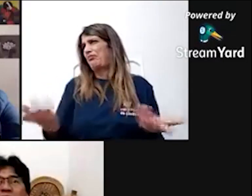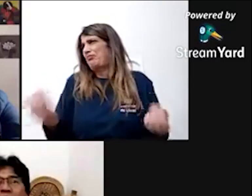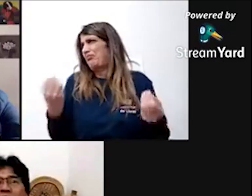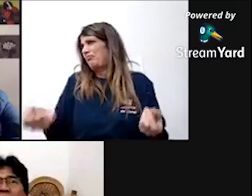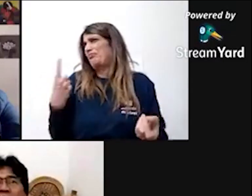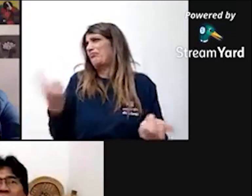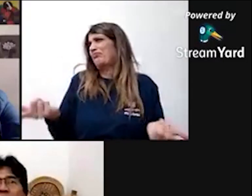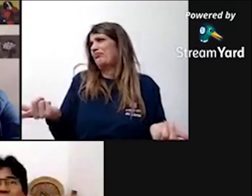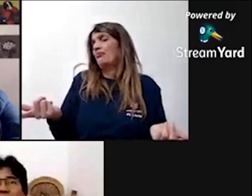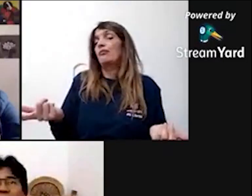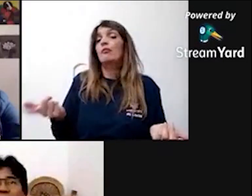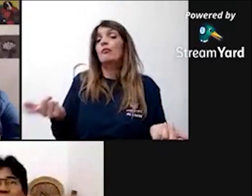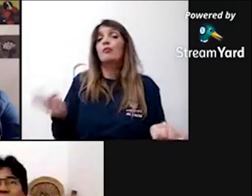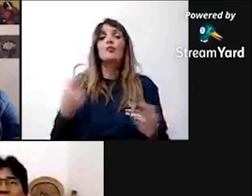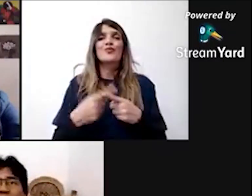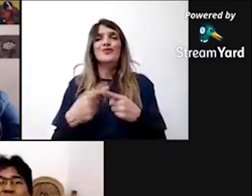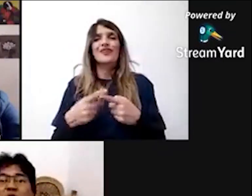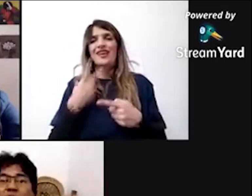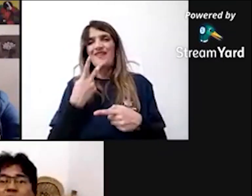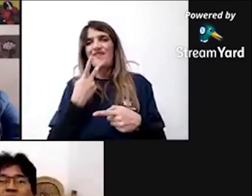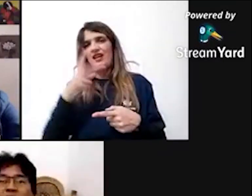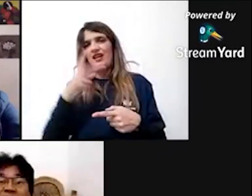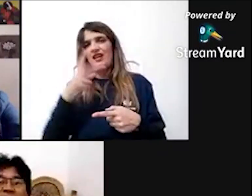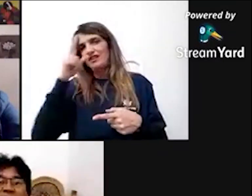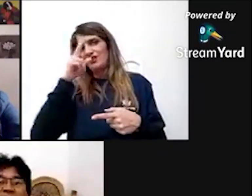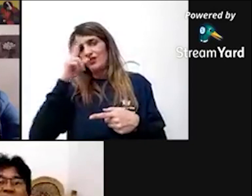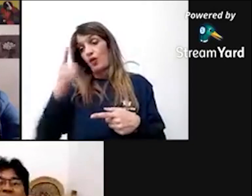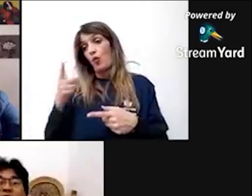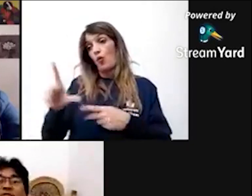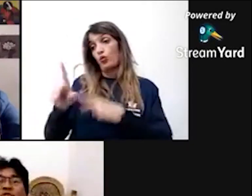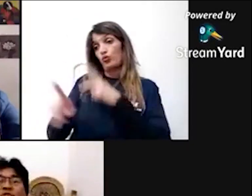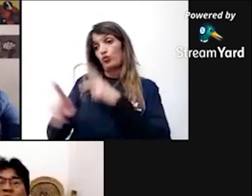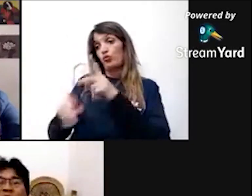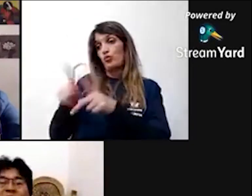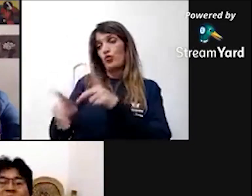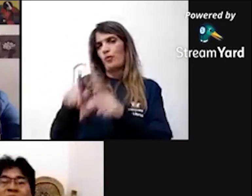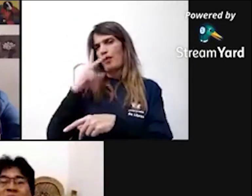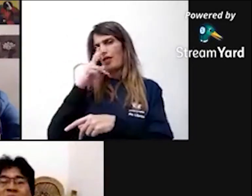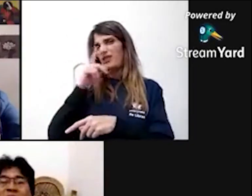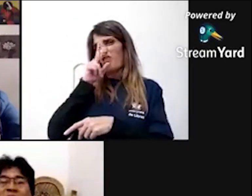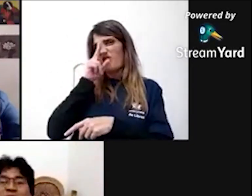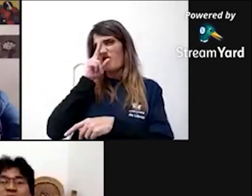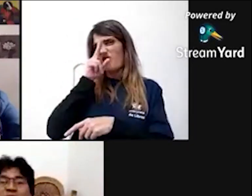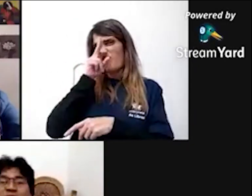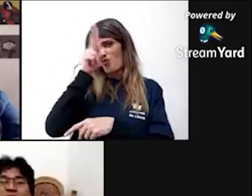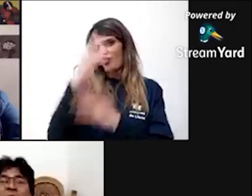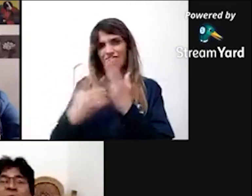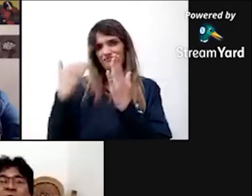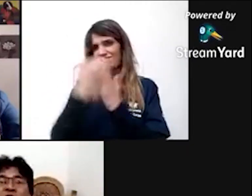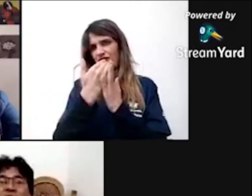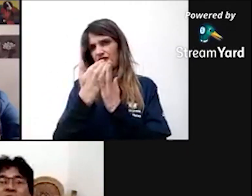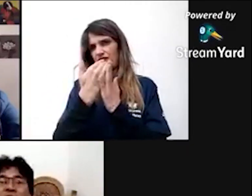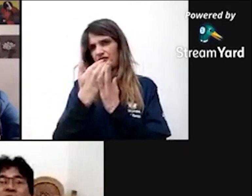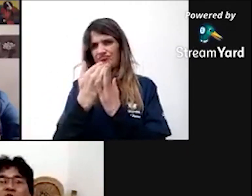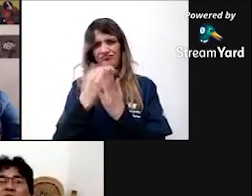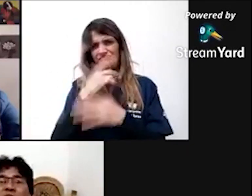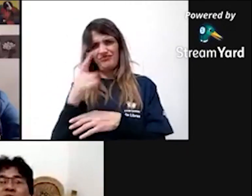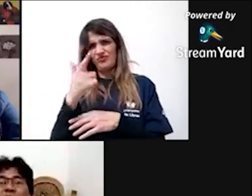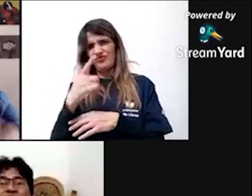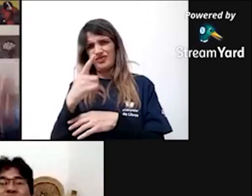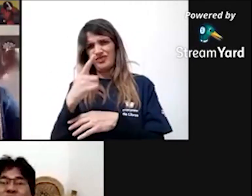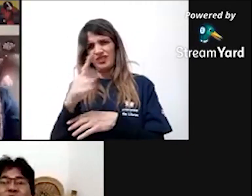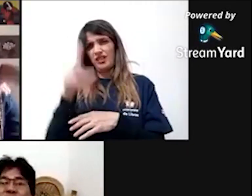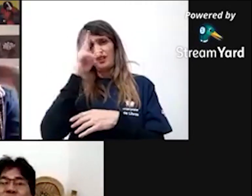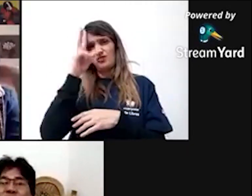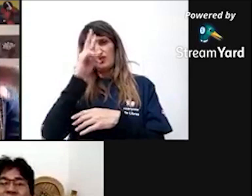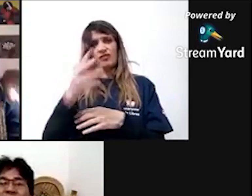você fala, parece de história de um outro povo, parece que ela tem mais força. Ela não tem mais força. História de